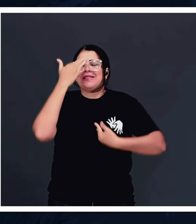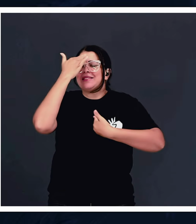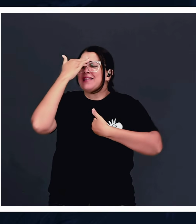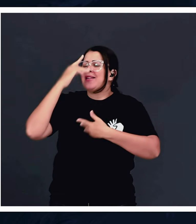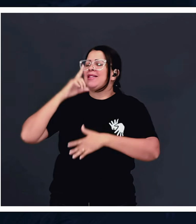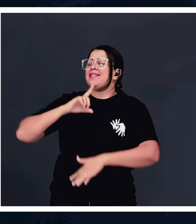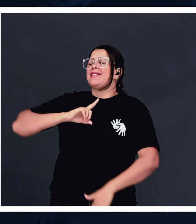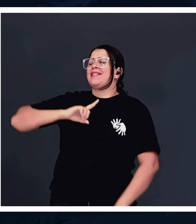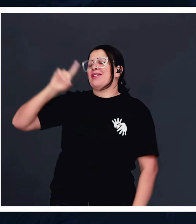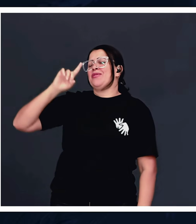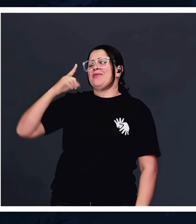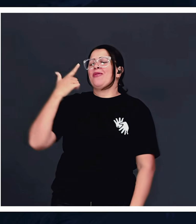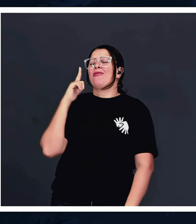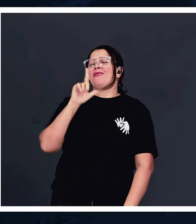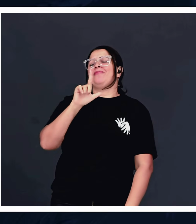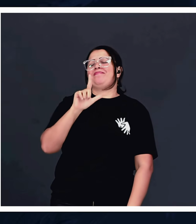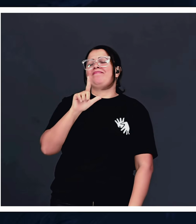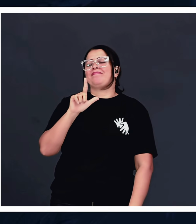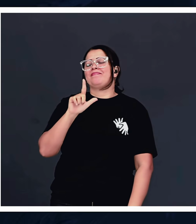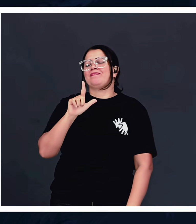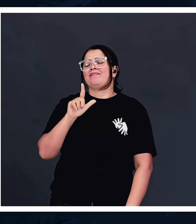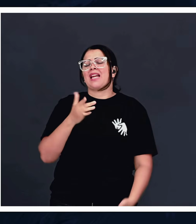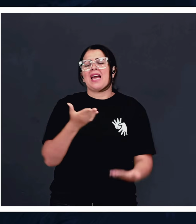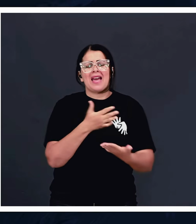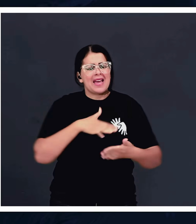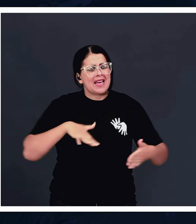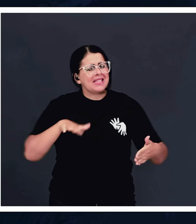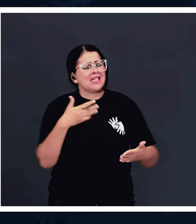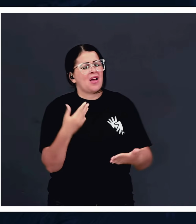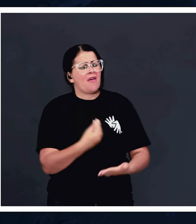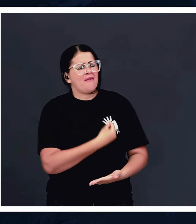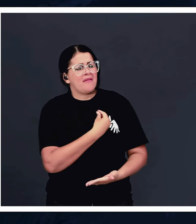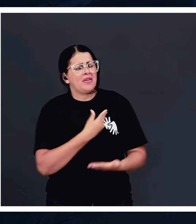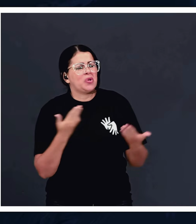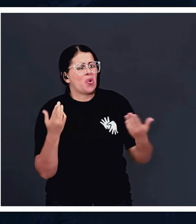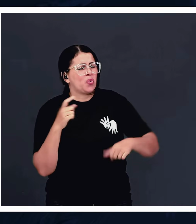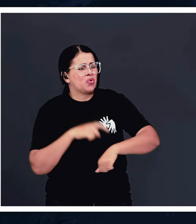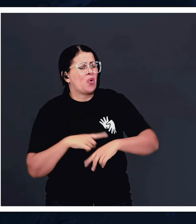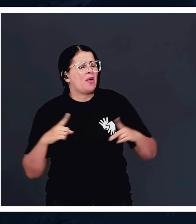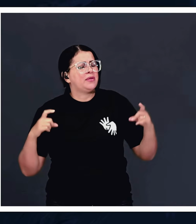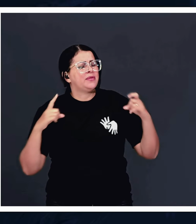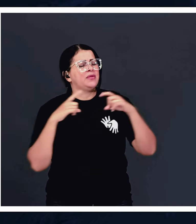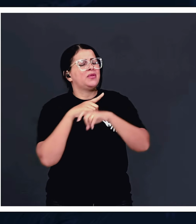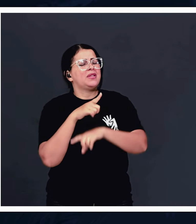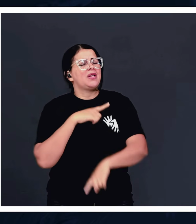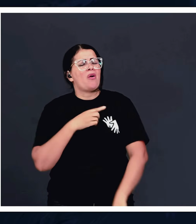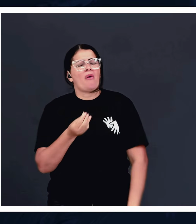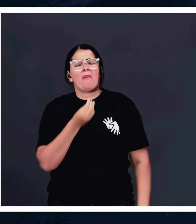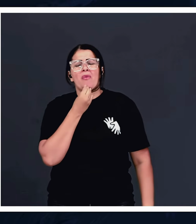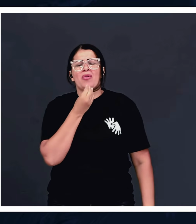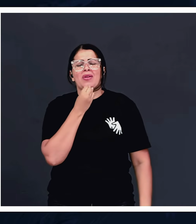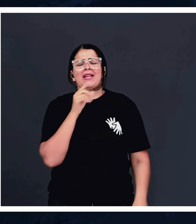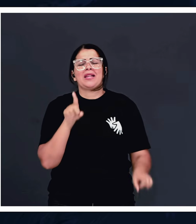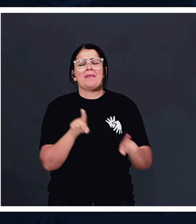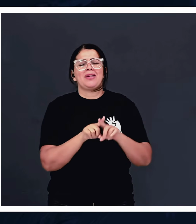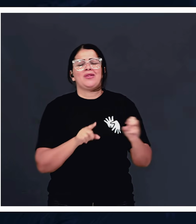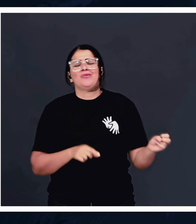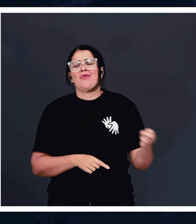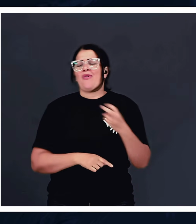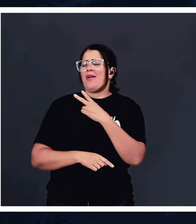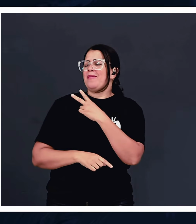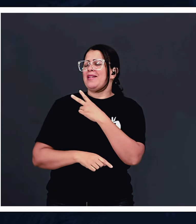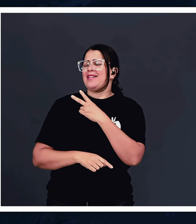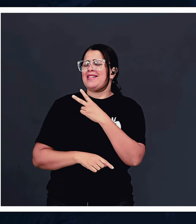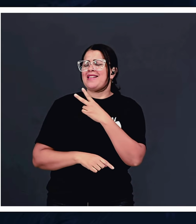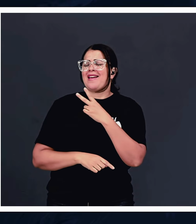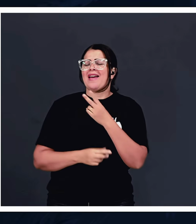agradecem, são gratos por aquilo que aconteceu, esses que também estão vivendo hoje, eles terão uma oportunidade de olhar para trás e